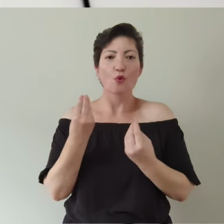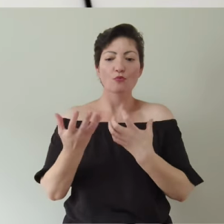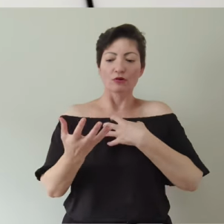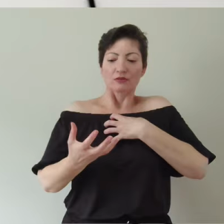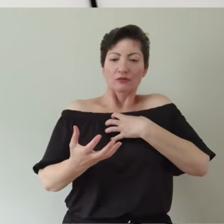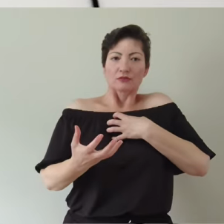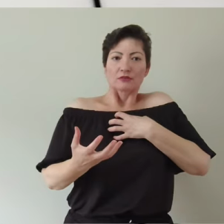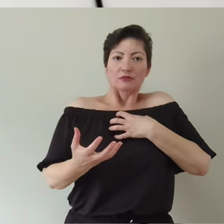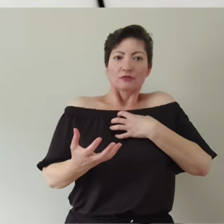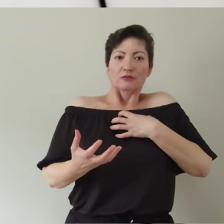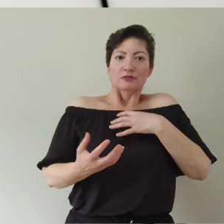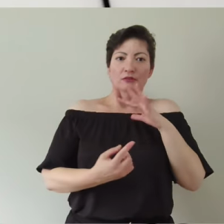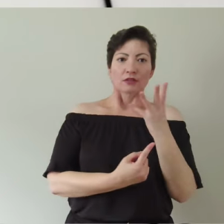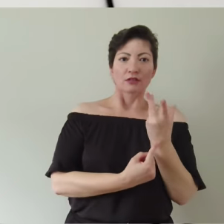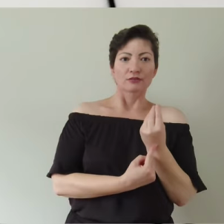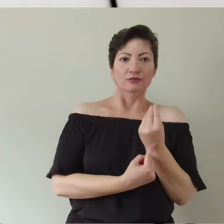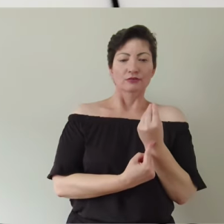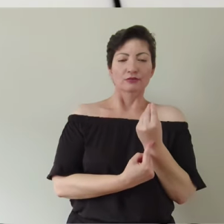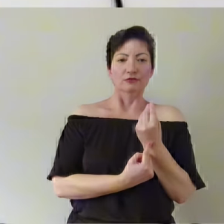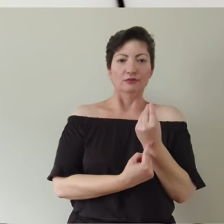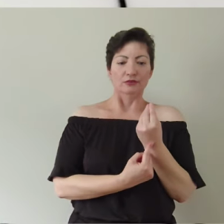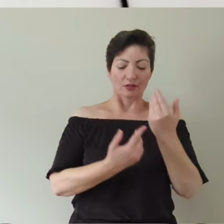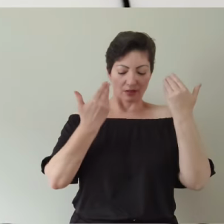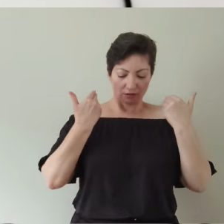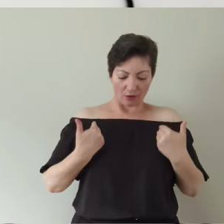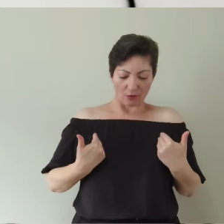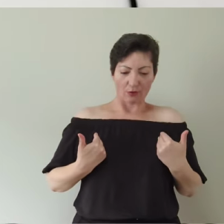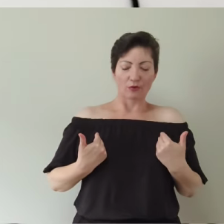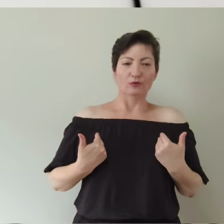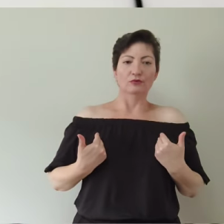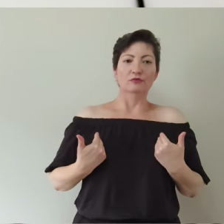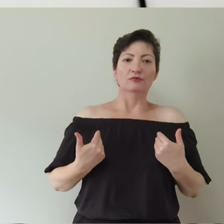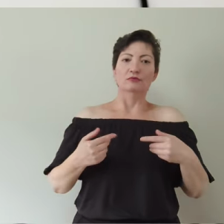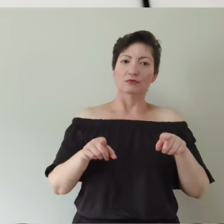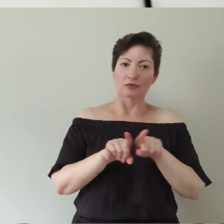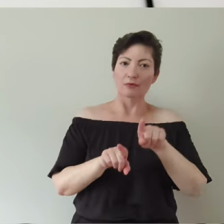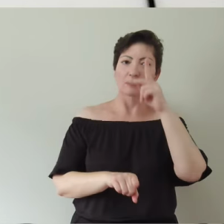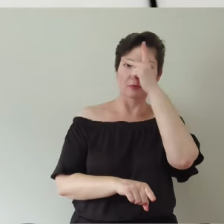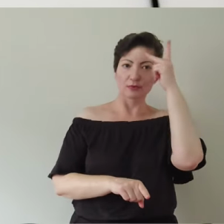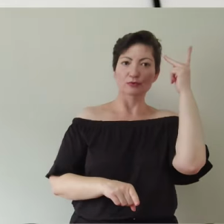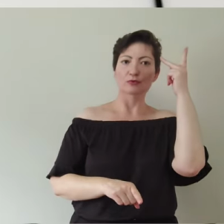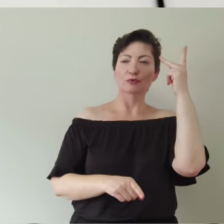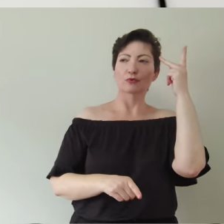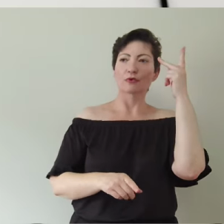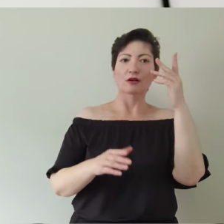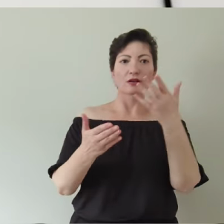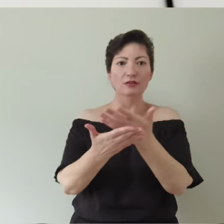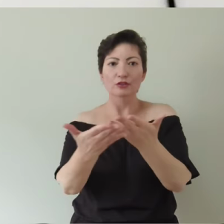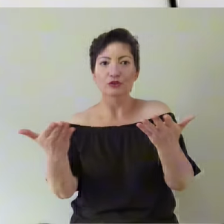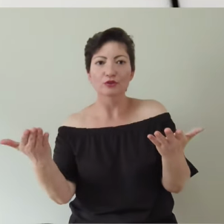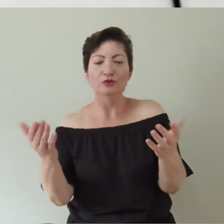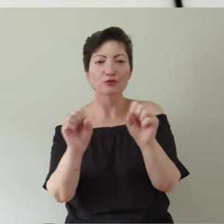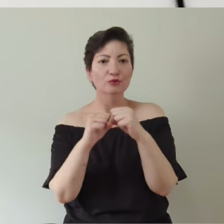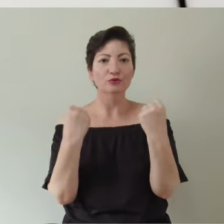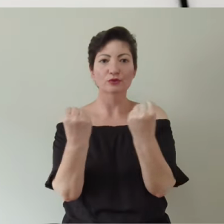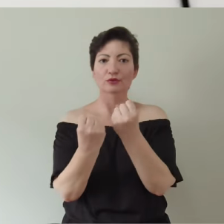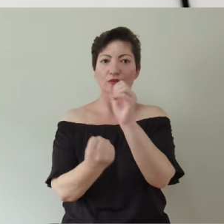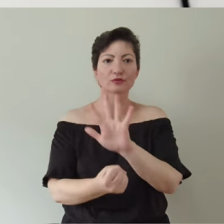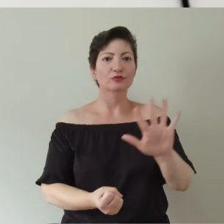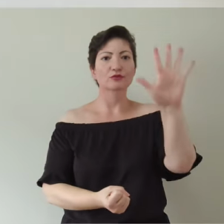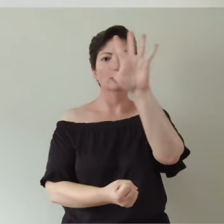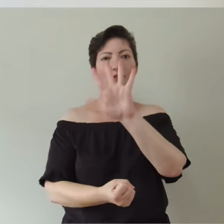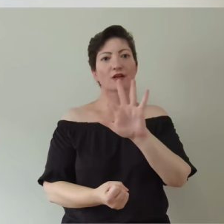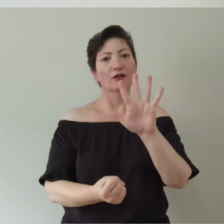como artistas, né, mas não só nós, como artista, como pessoa, mas em si, né, como a sociedade é afetada por